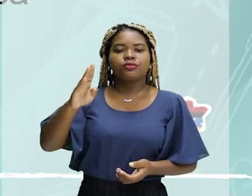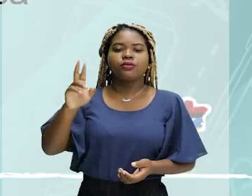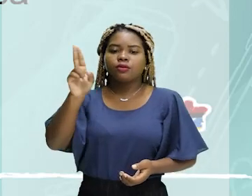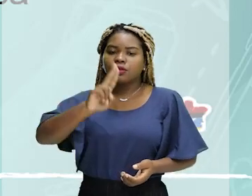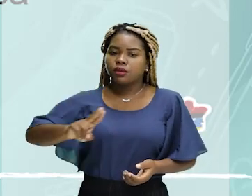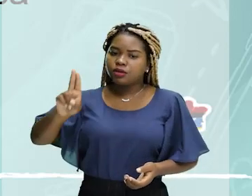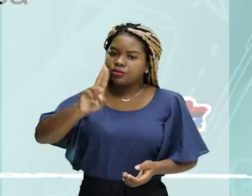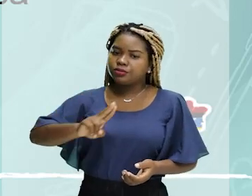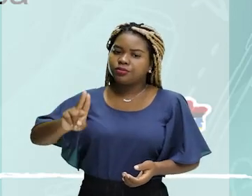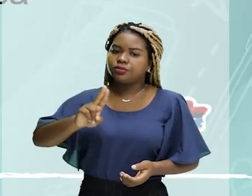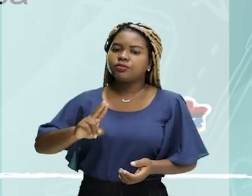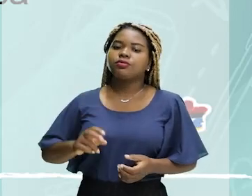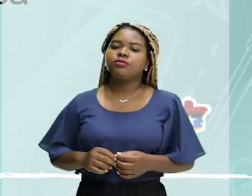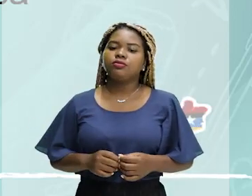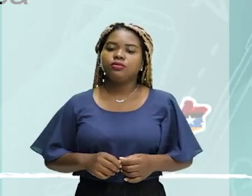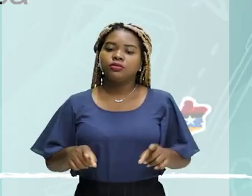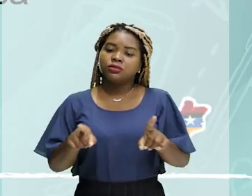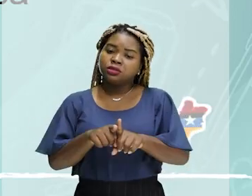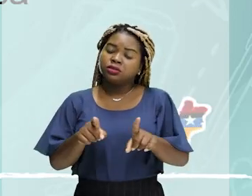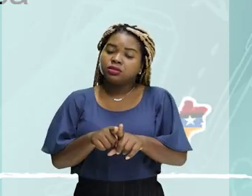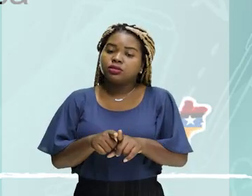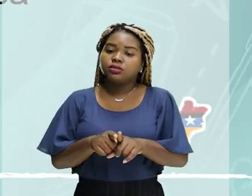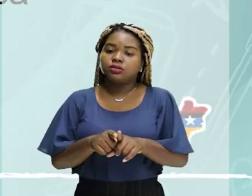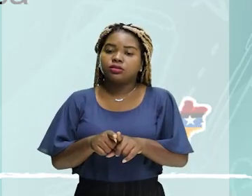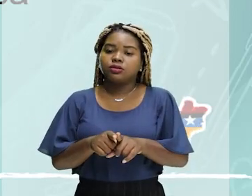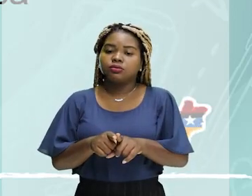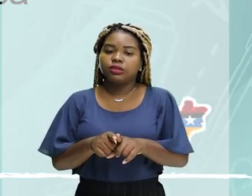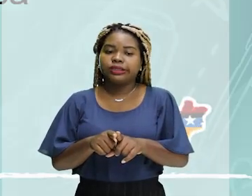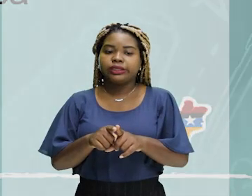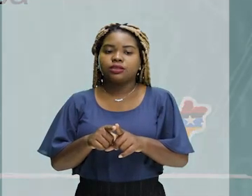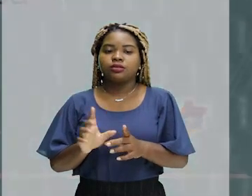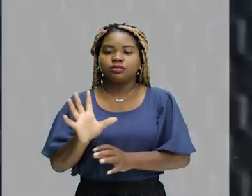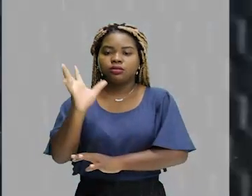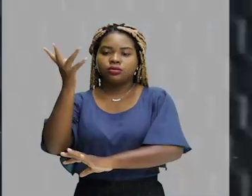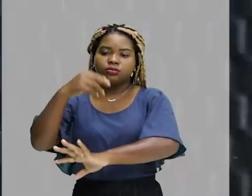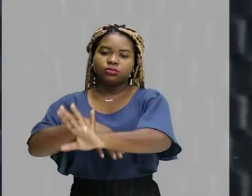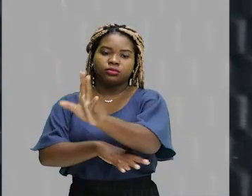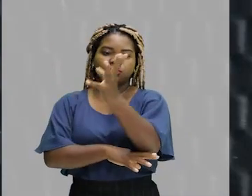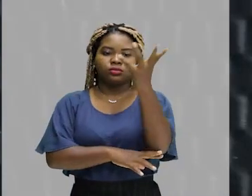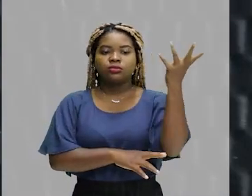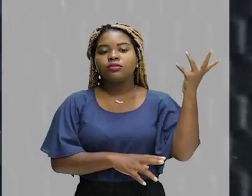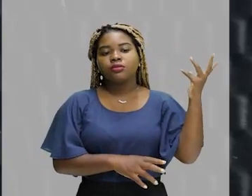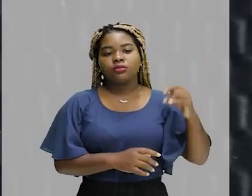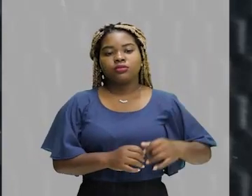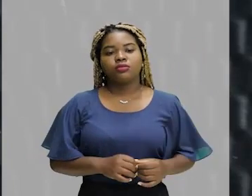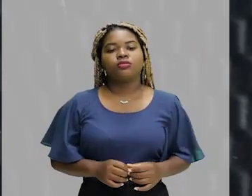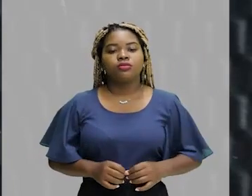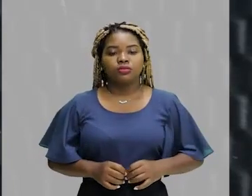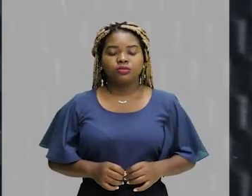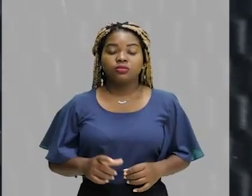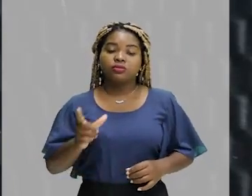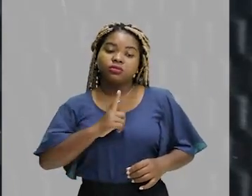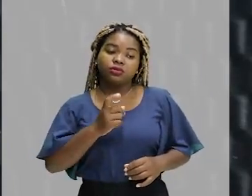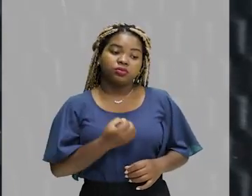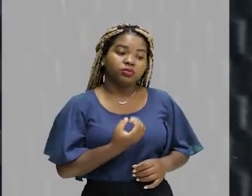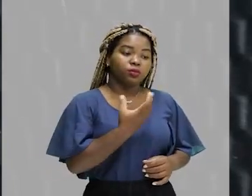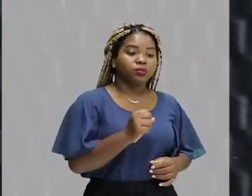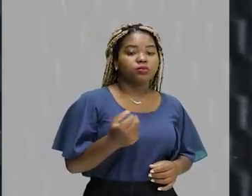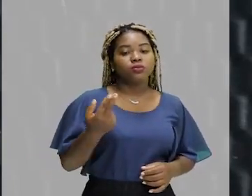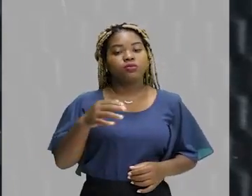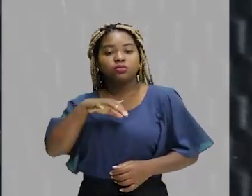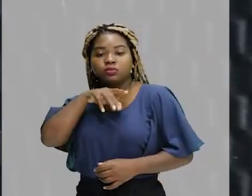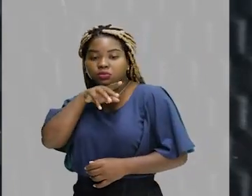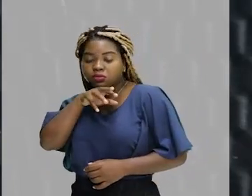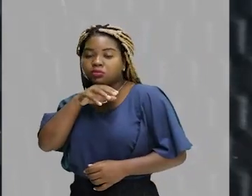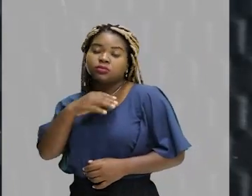E a consequência ambiental. Nós sabemos que sempre tem uma consequência, obviamente. Nós temos pontos positivos, mas nós temos pontos negativos. Faz parte da